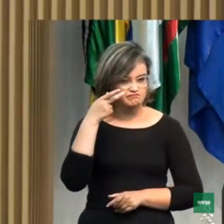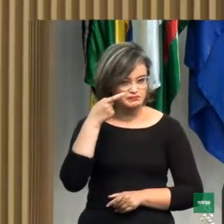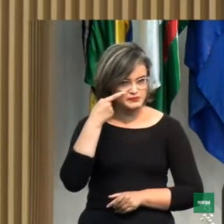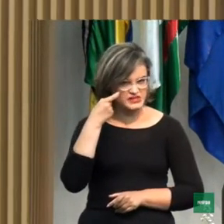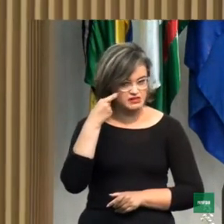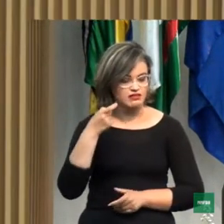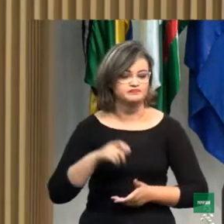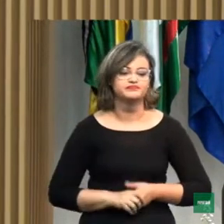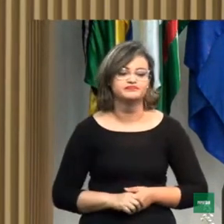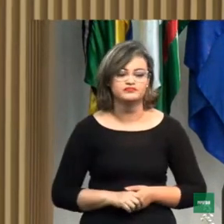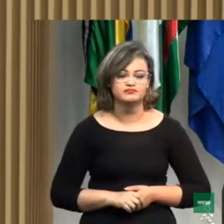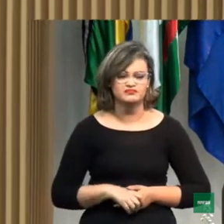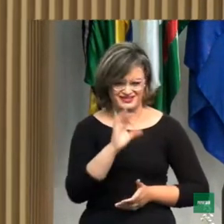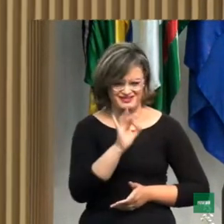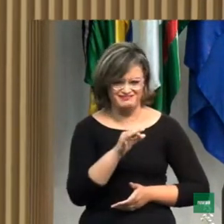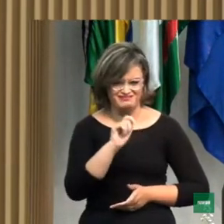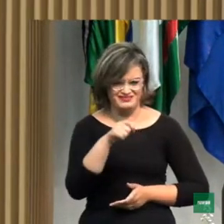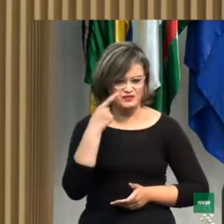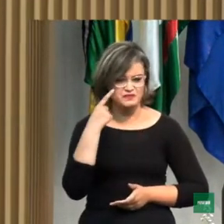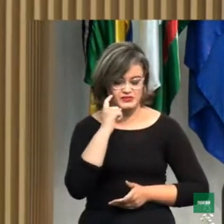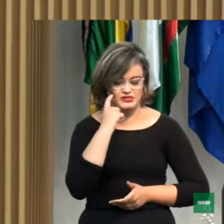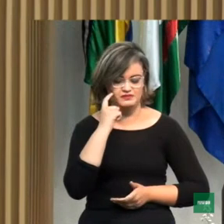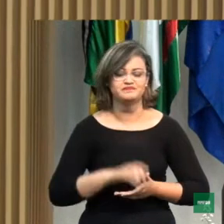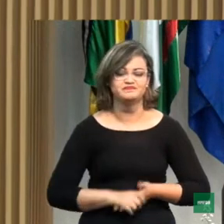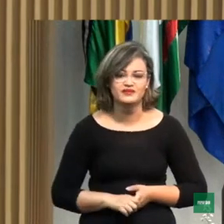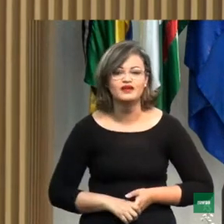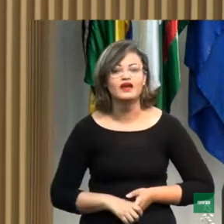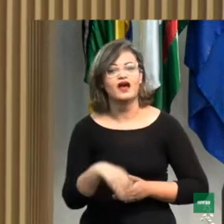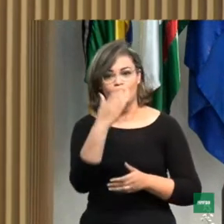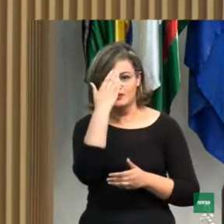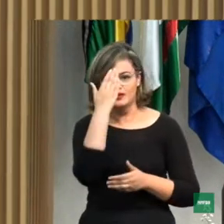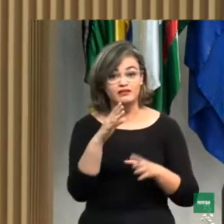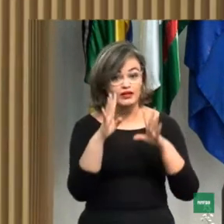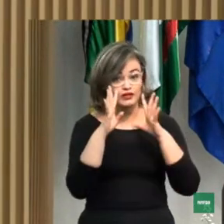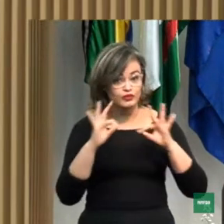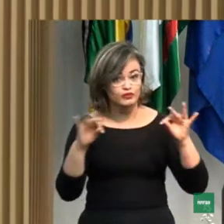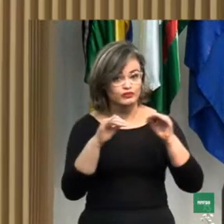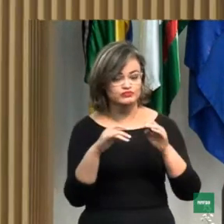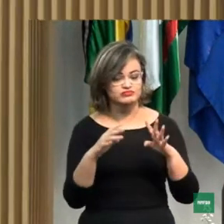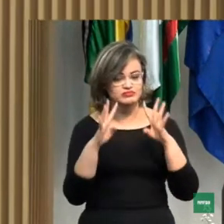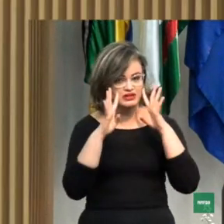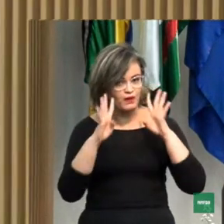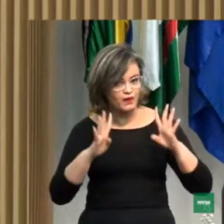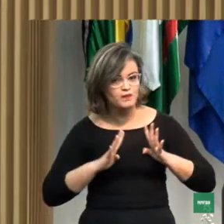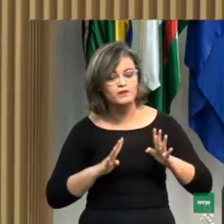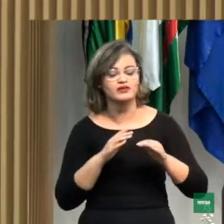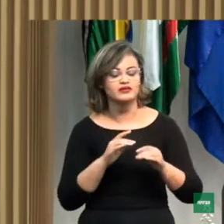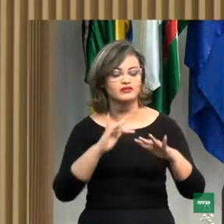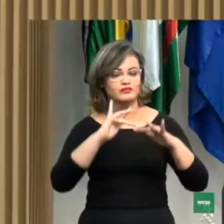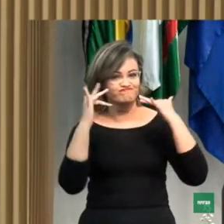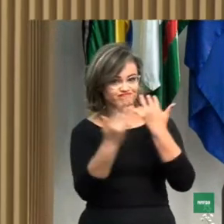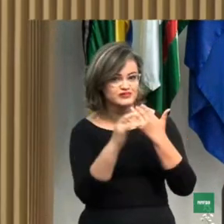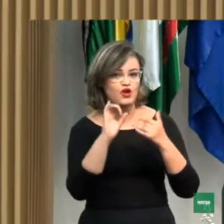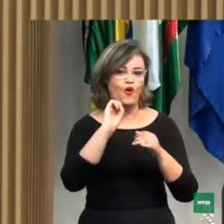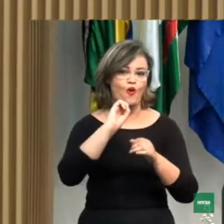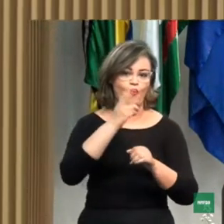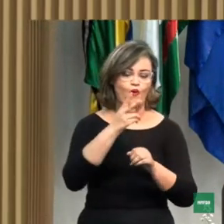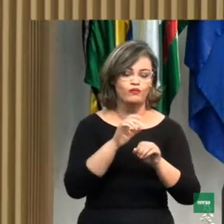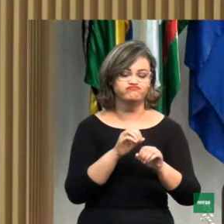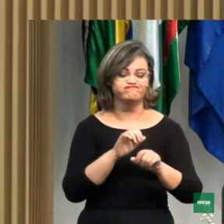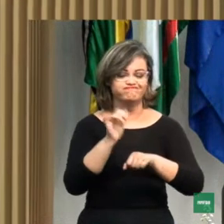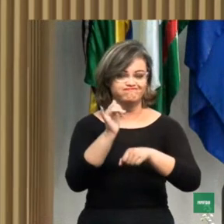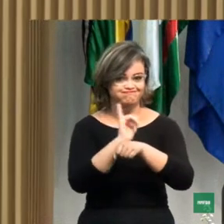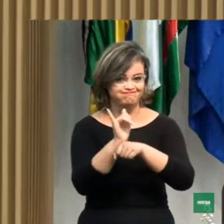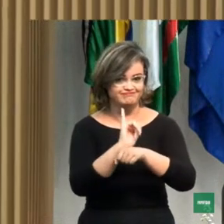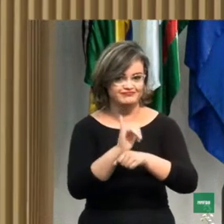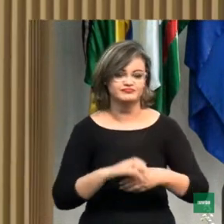Agradecemos também a todos que estão nos acompanhando por meio da transmissão online ou por meio das redes sociais.